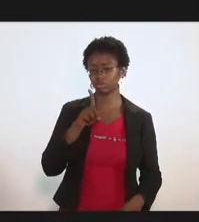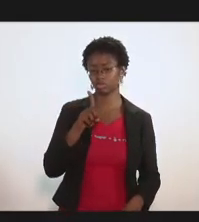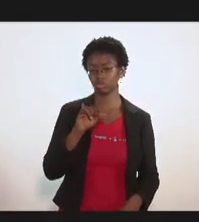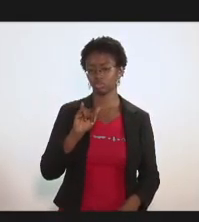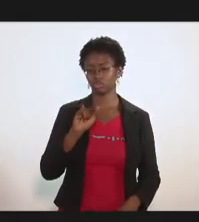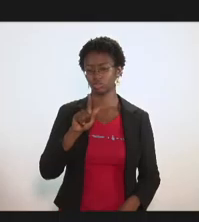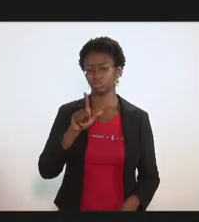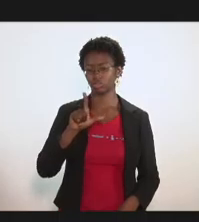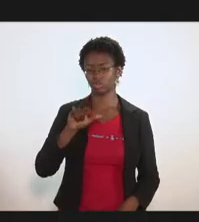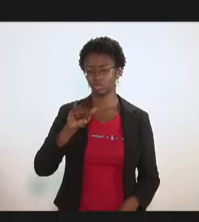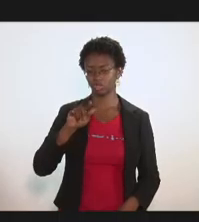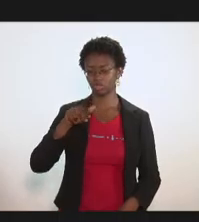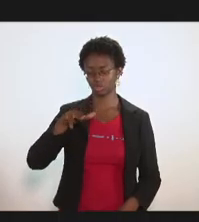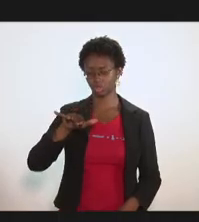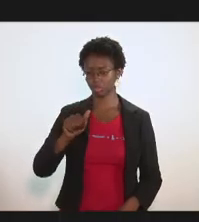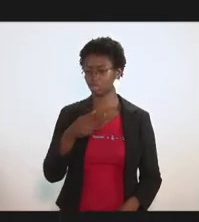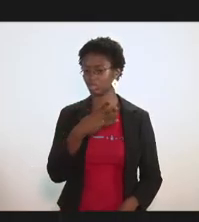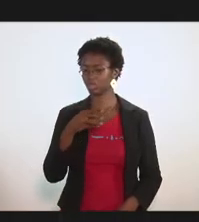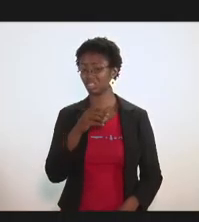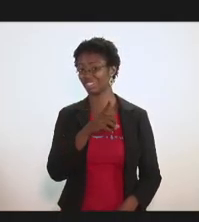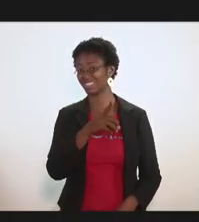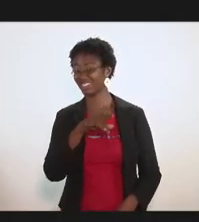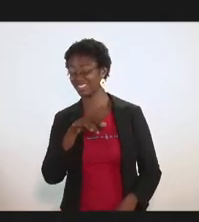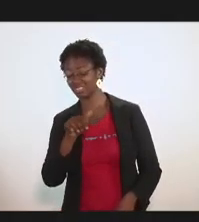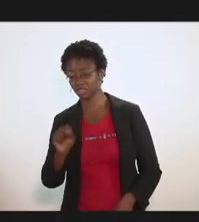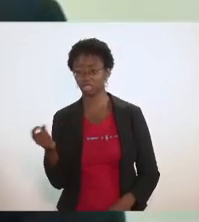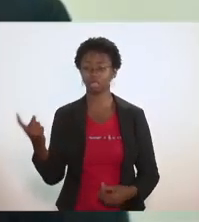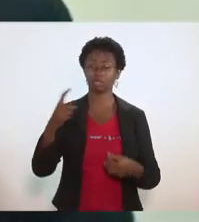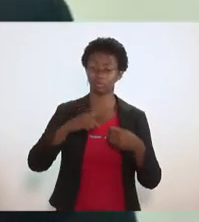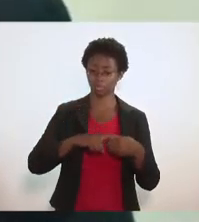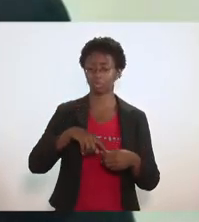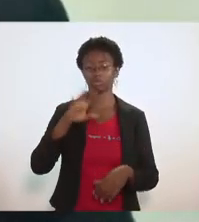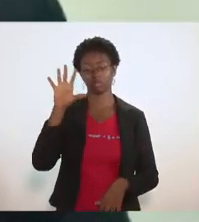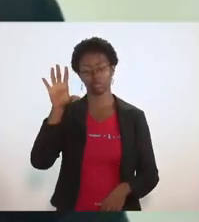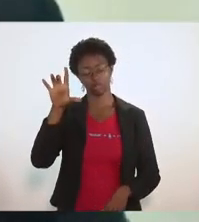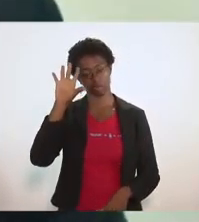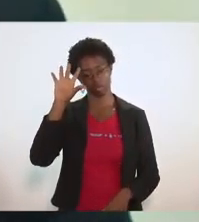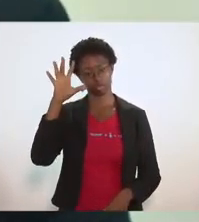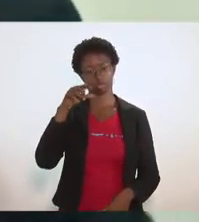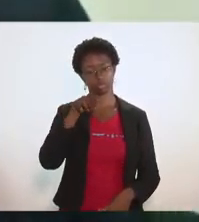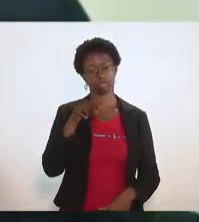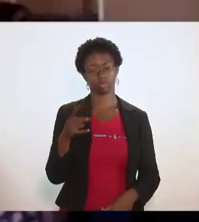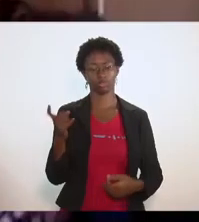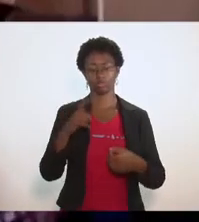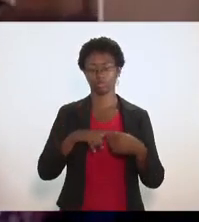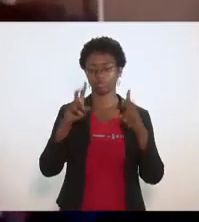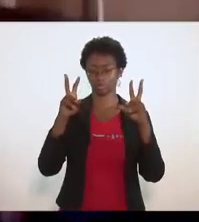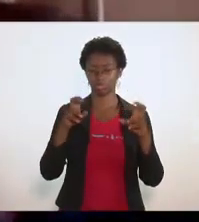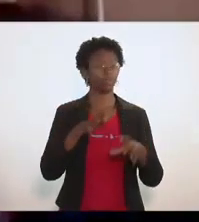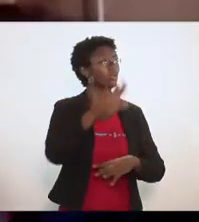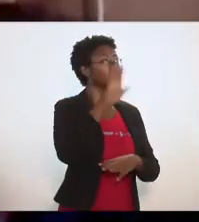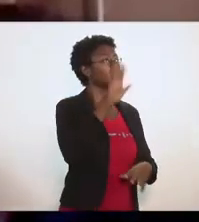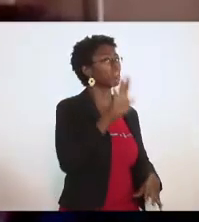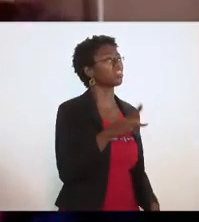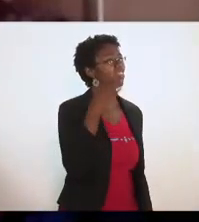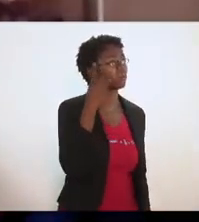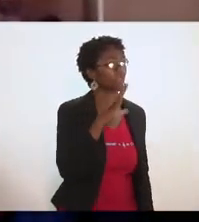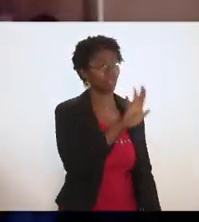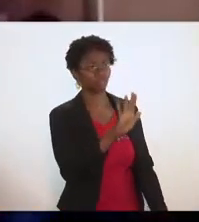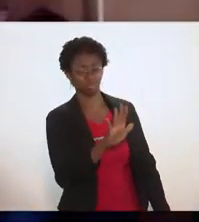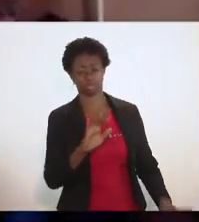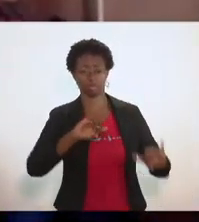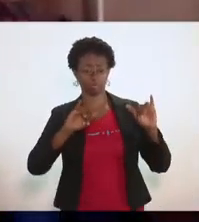Então, eu vou propor, deputada Mônica, respeitando apenas o procedimento que a gente já vinha fazendo nesses temas, para que o deputado